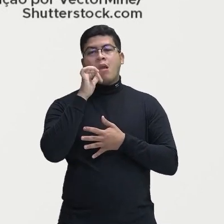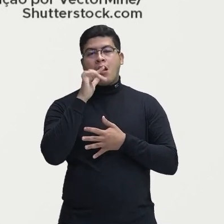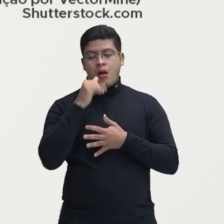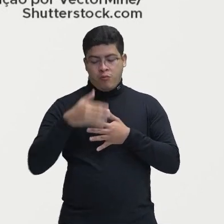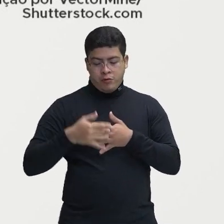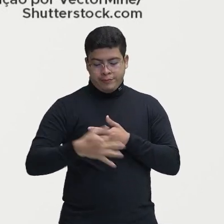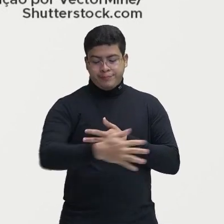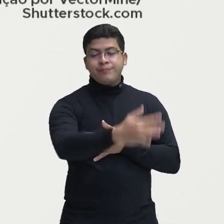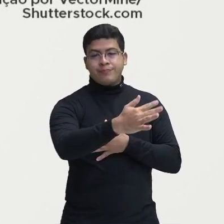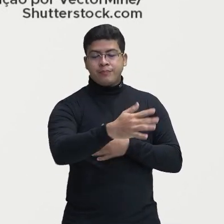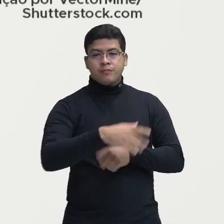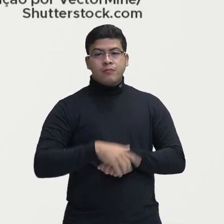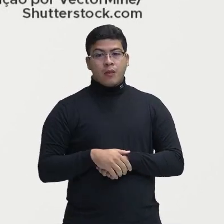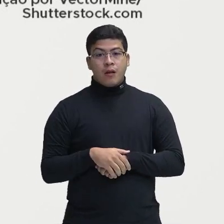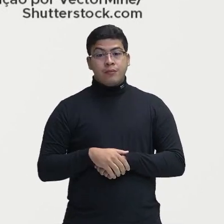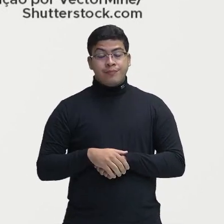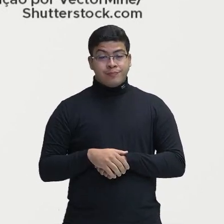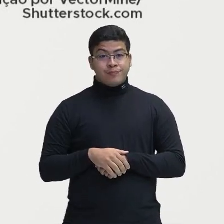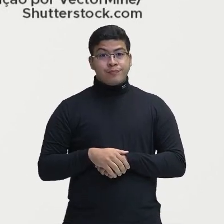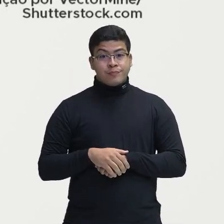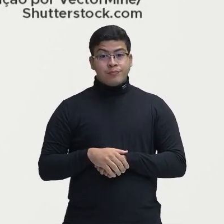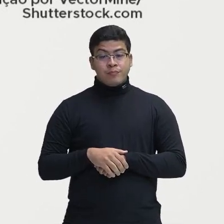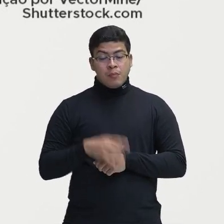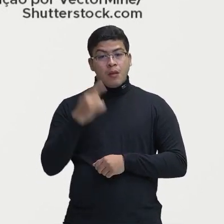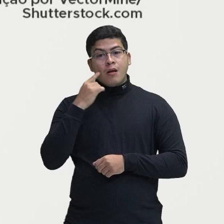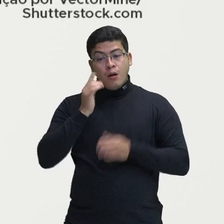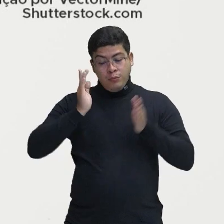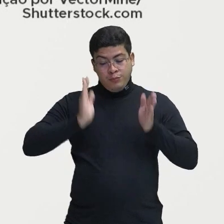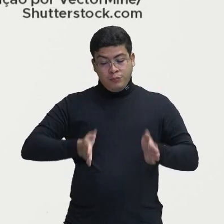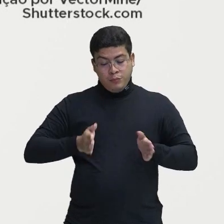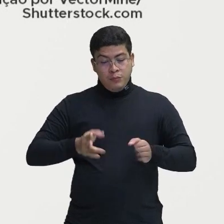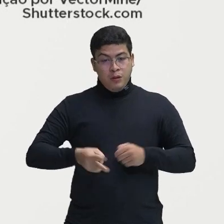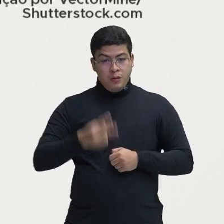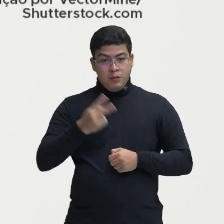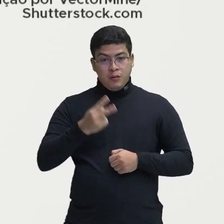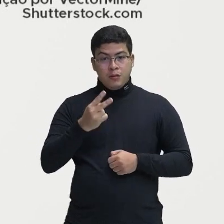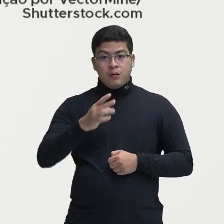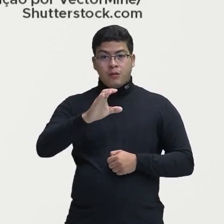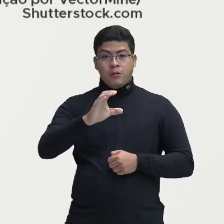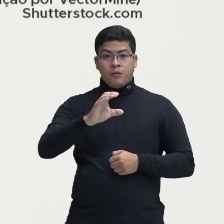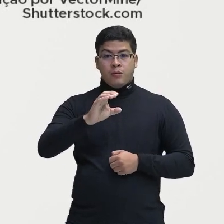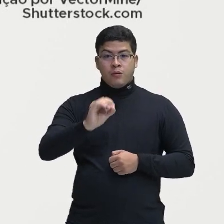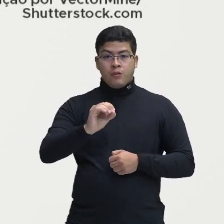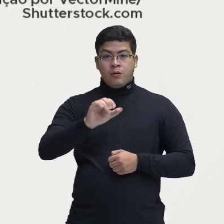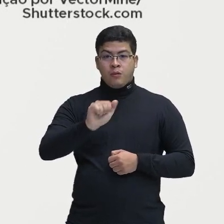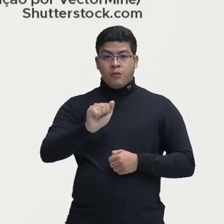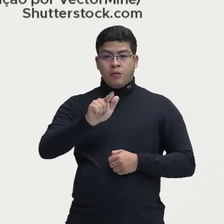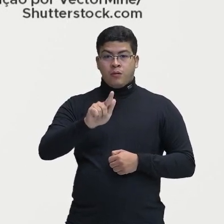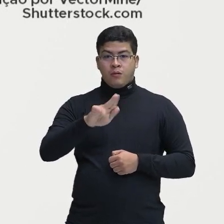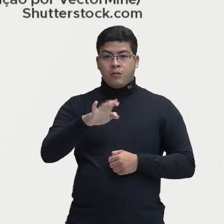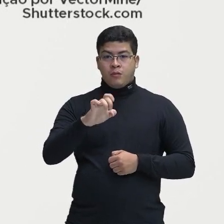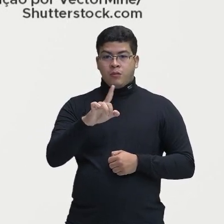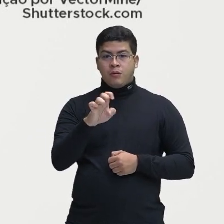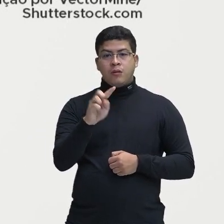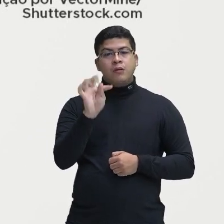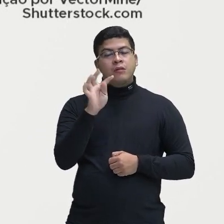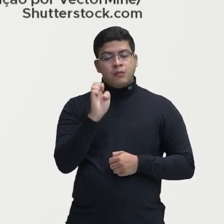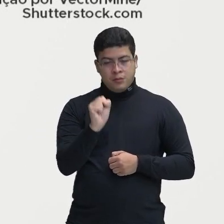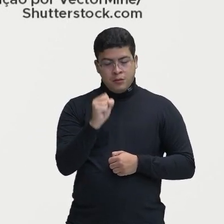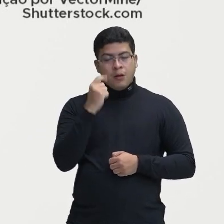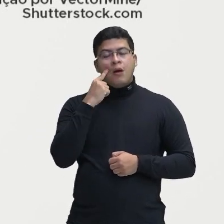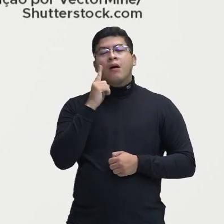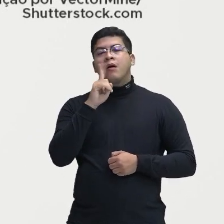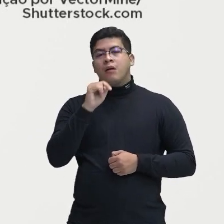dos coagulantes, Coagulantes, onde ela vai realizar esse processo, onde ela vai agrupar